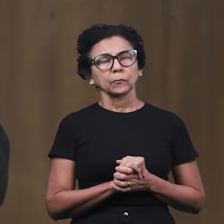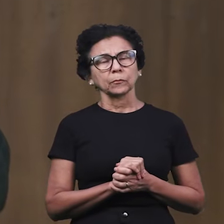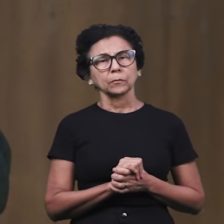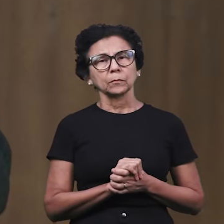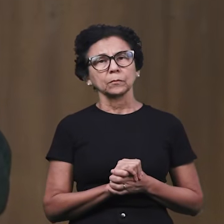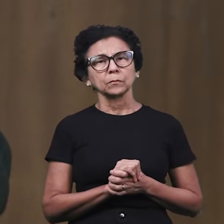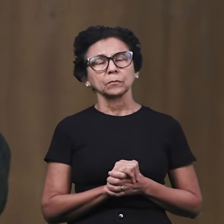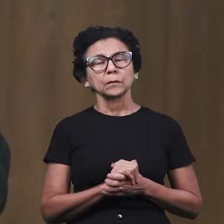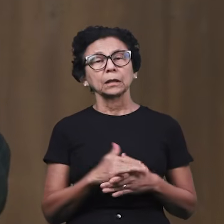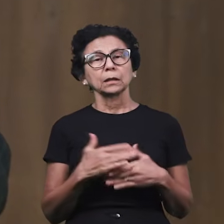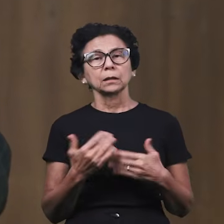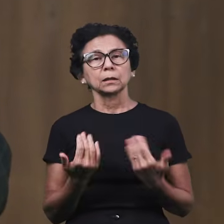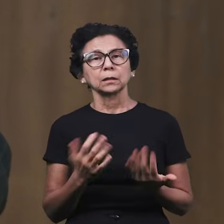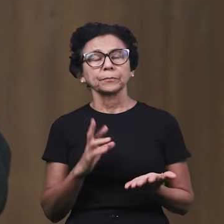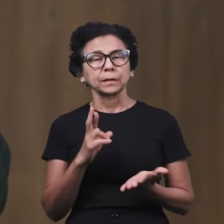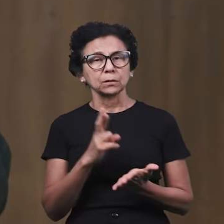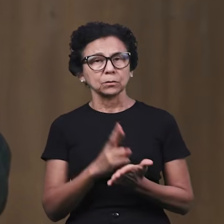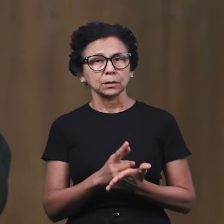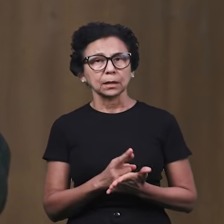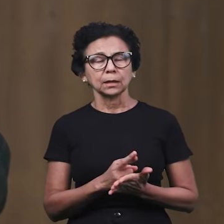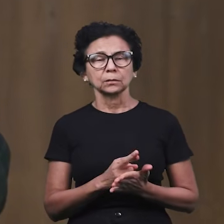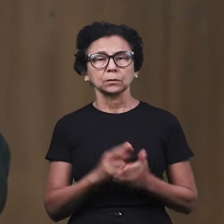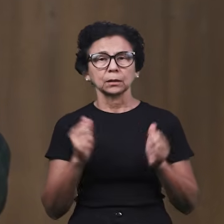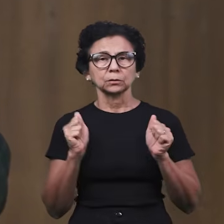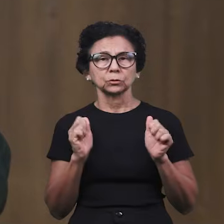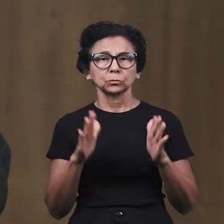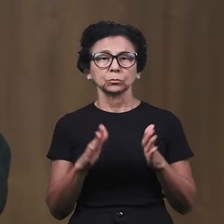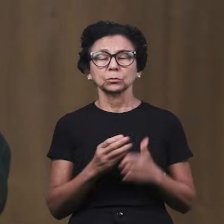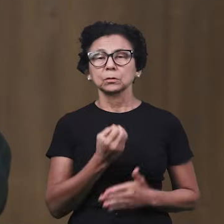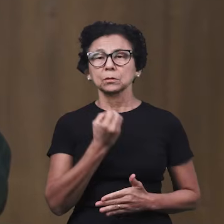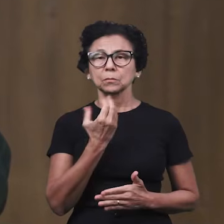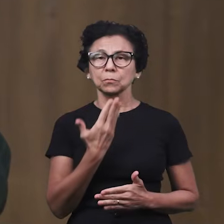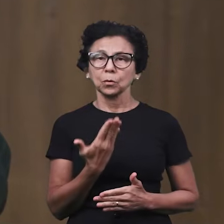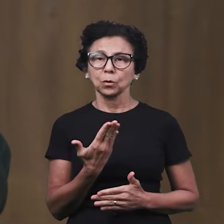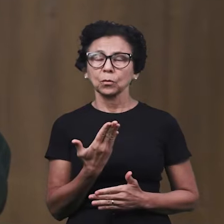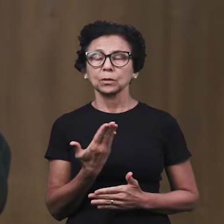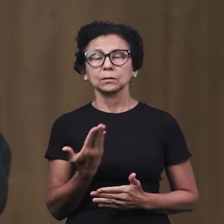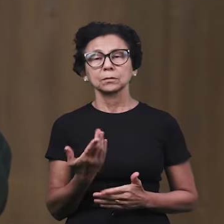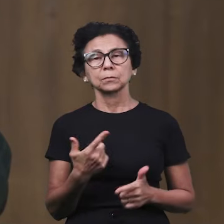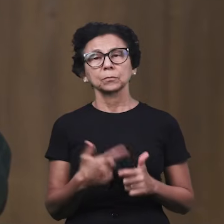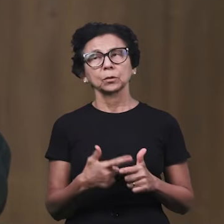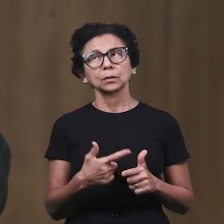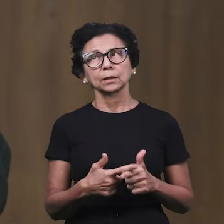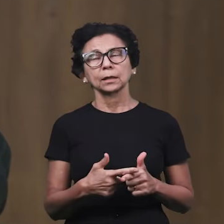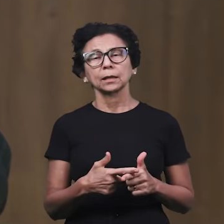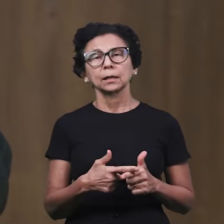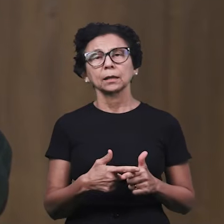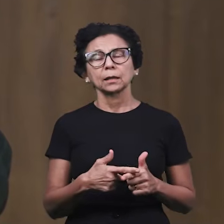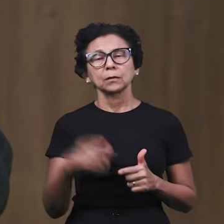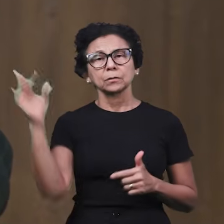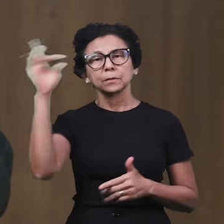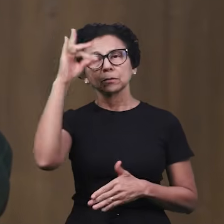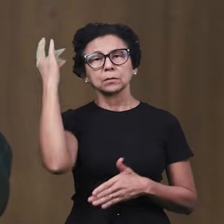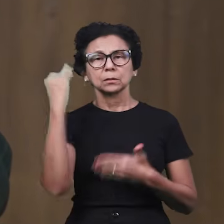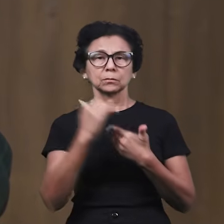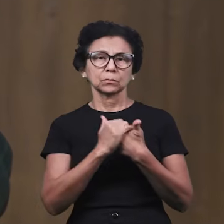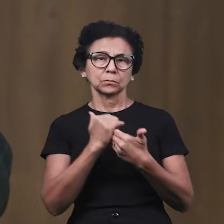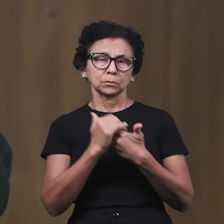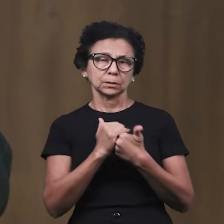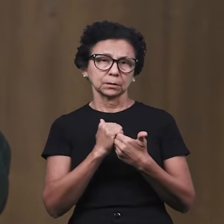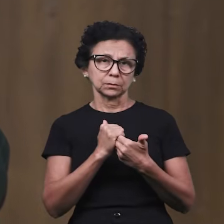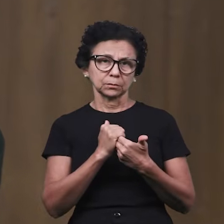os benefícios de boas atitudes, porque somos sábios no conselho do Espírito Santo em